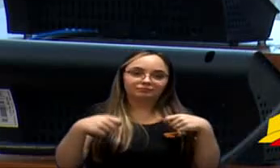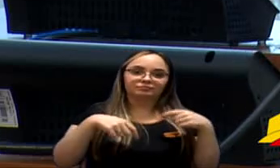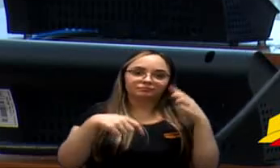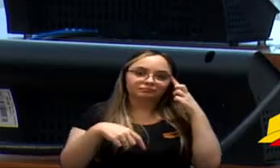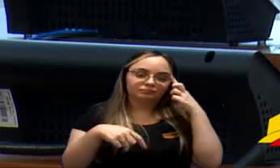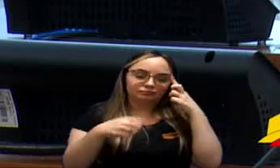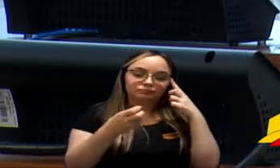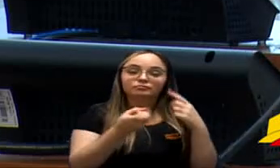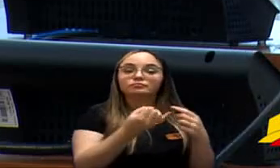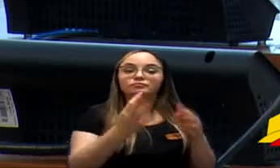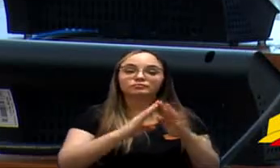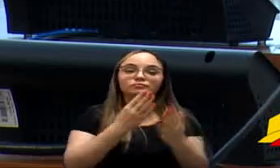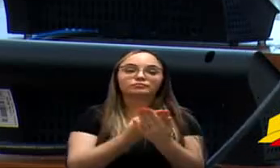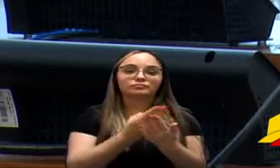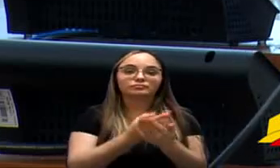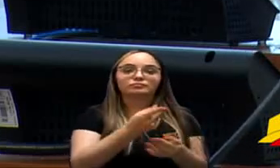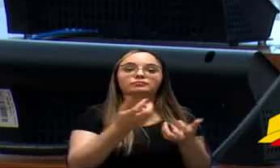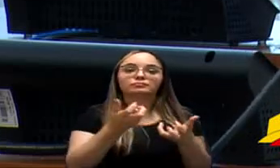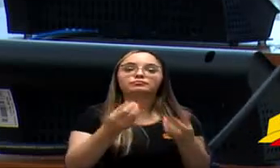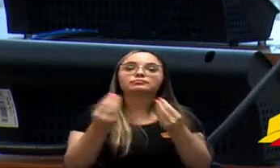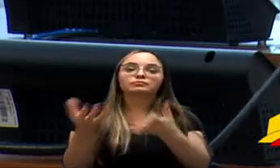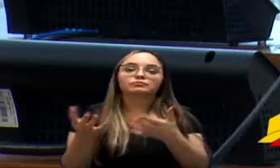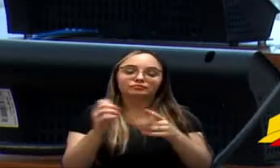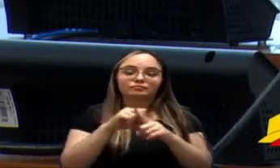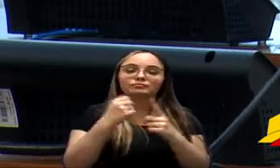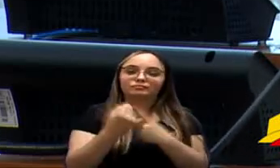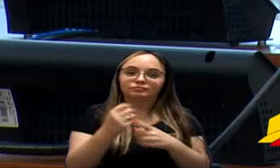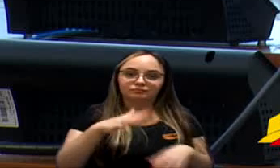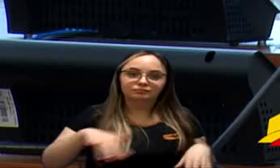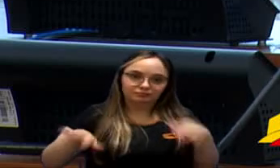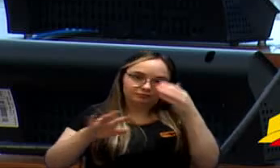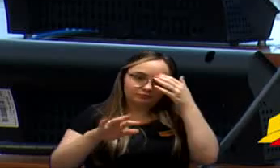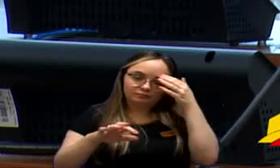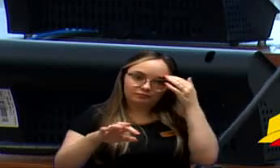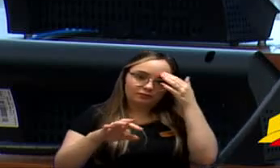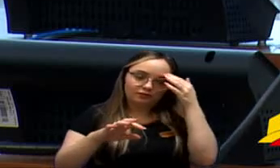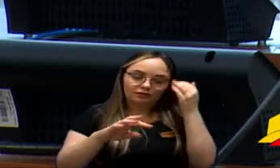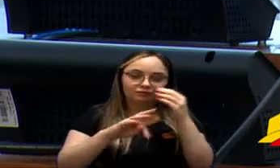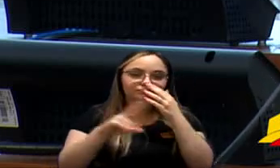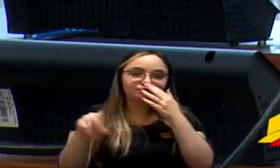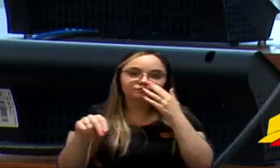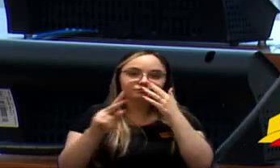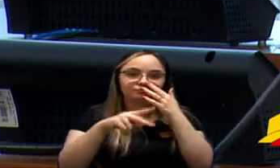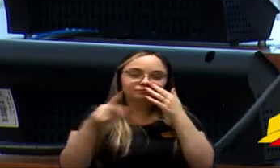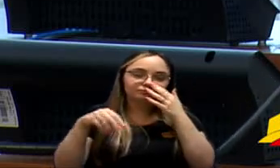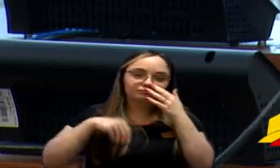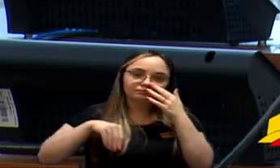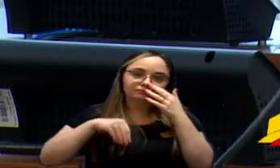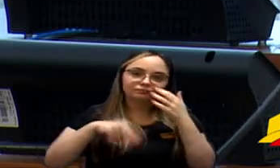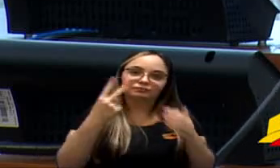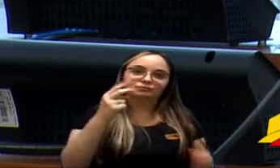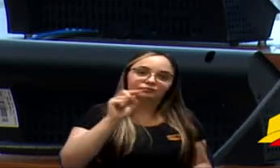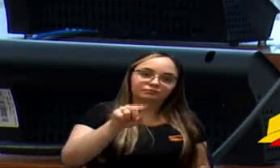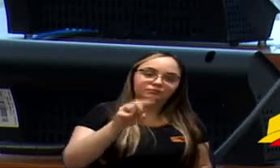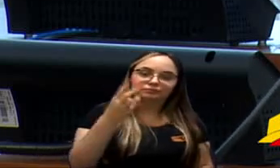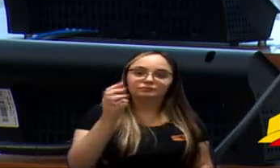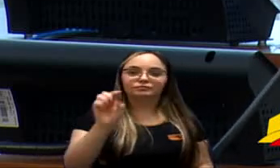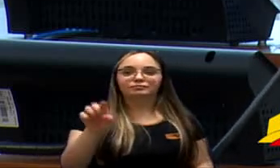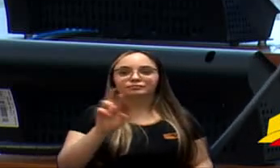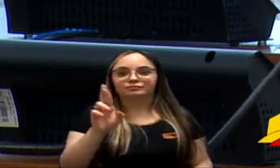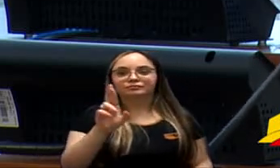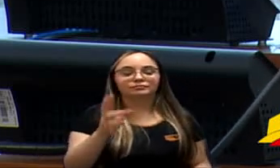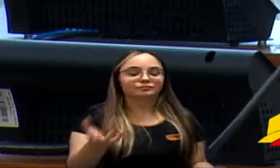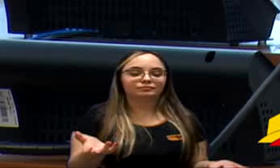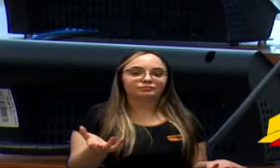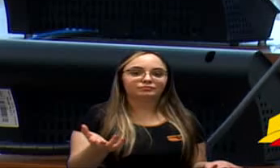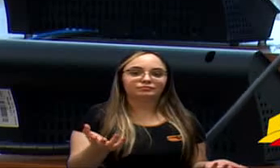que número de escolas o senhor pretende entregar para entidades sociais, onde os professores ganham ali de R$2.000 a R$3.000. É uma coisa